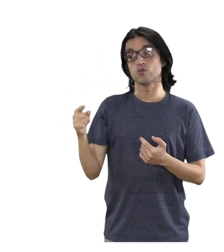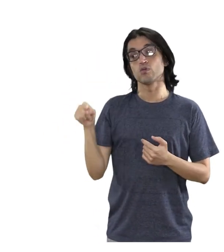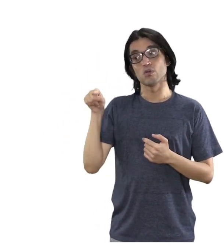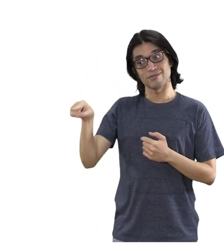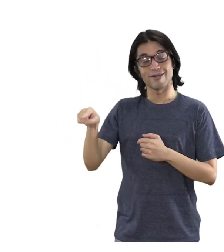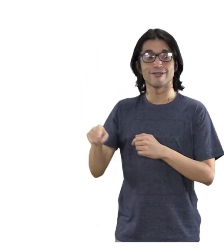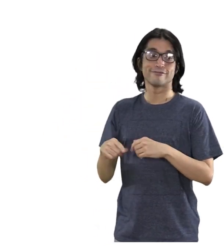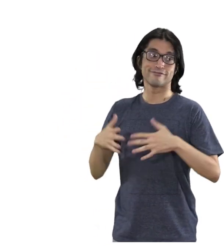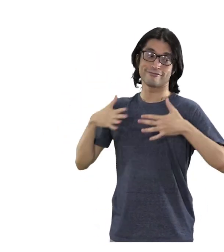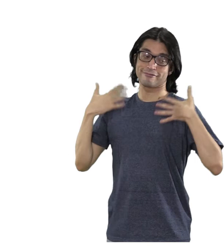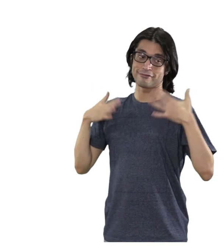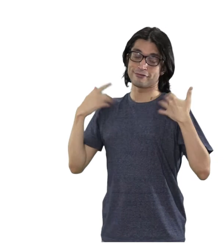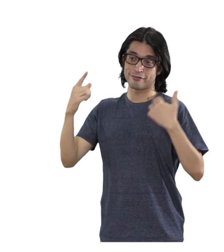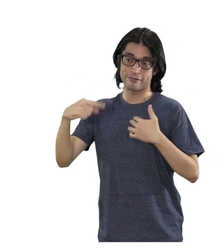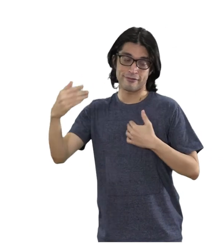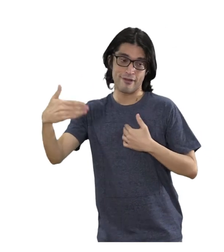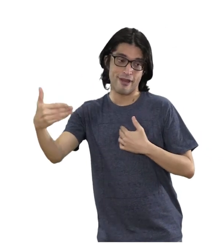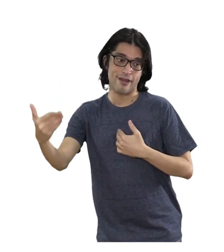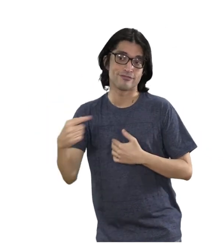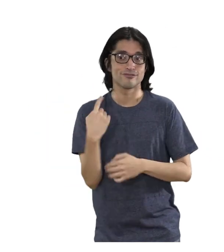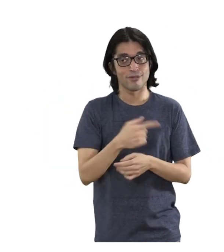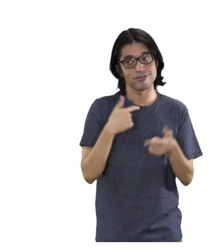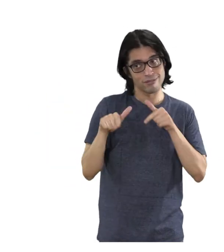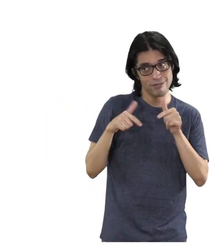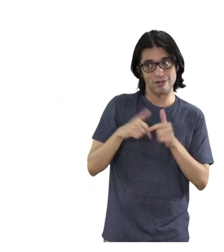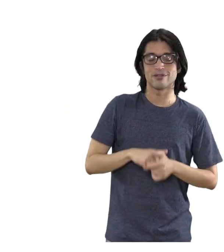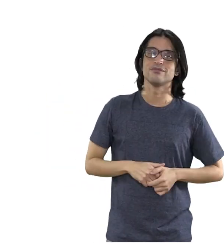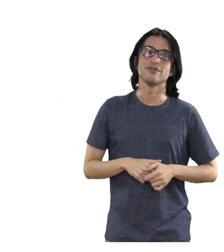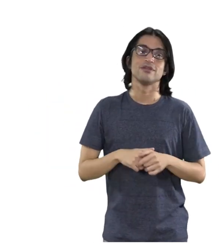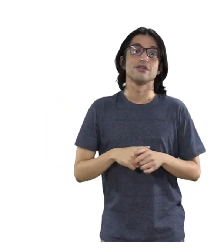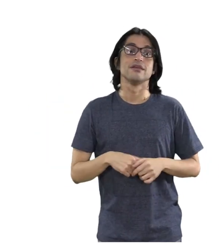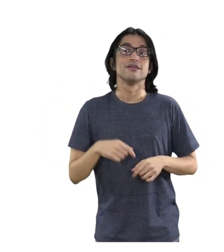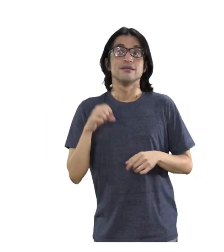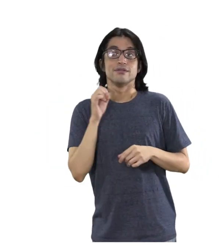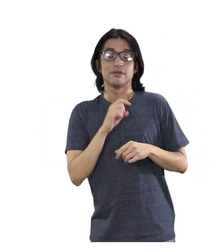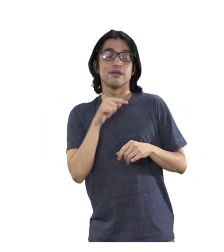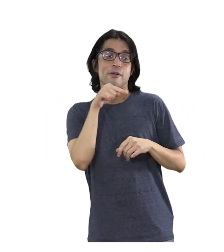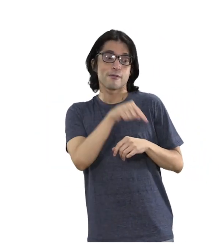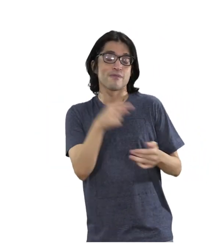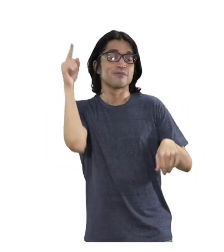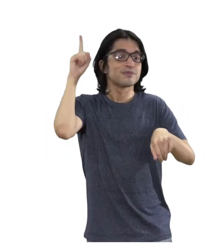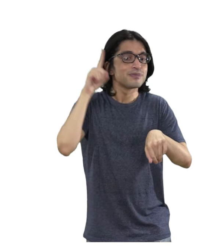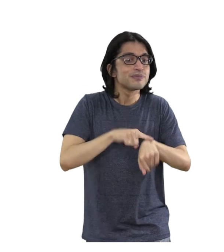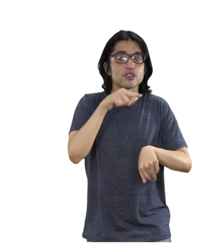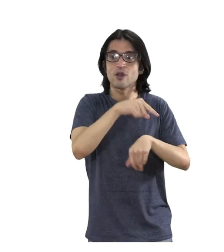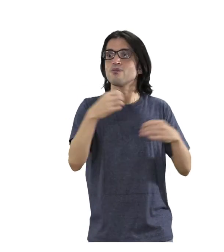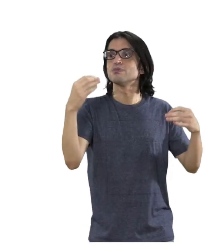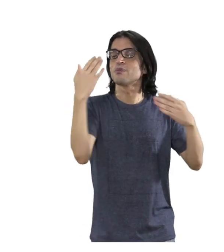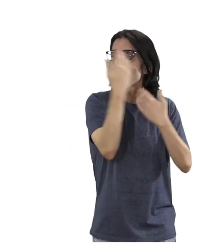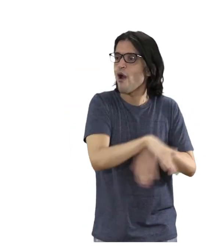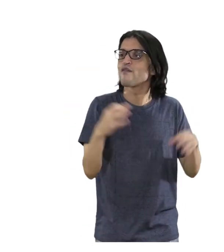eles se divertem, nós trabalhamos. Assim que passar no exame final, irei de férias. E